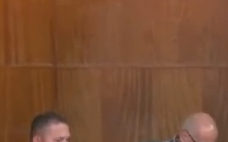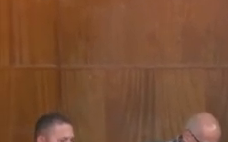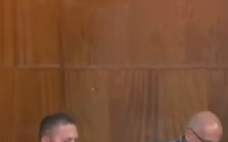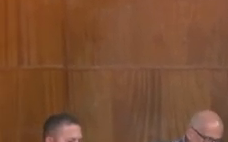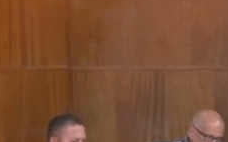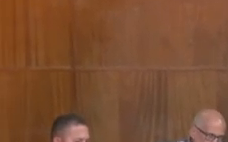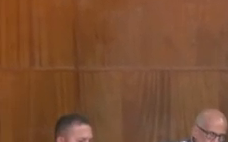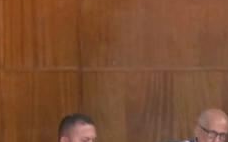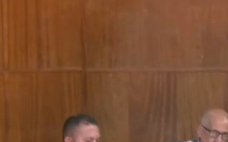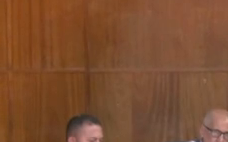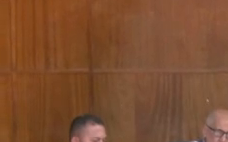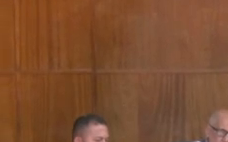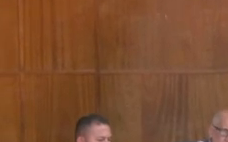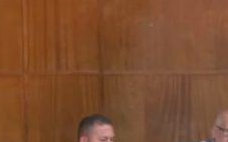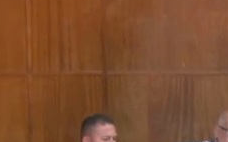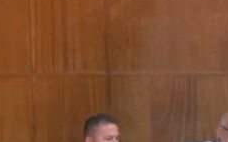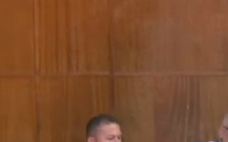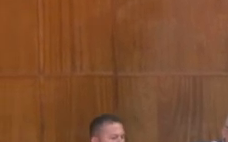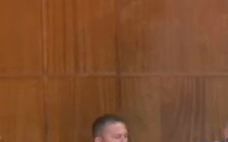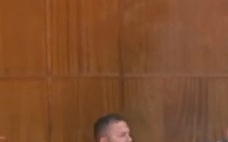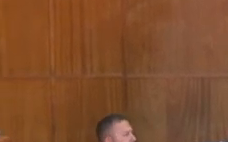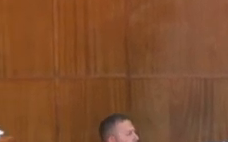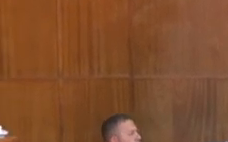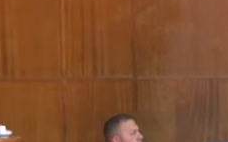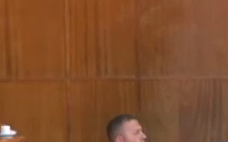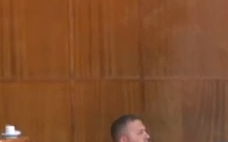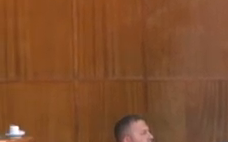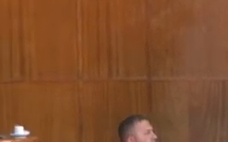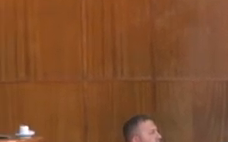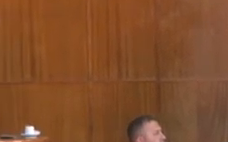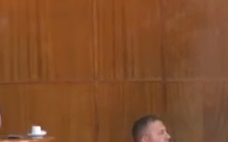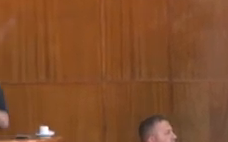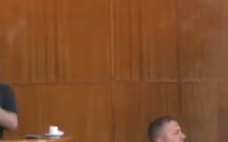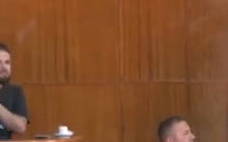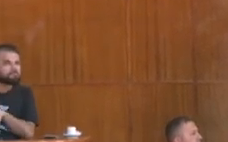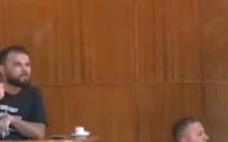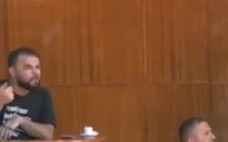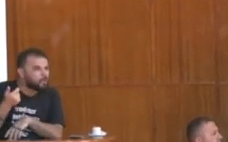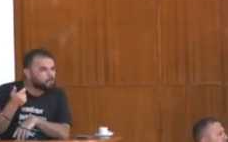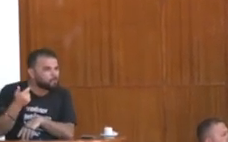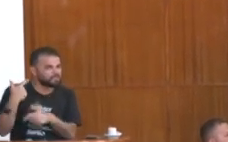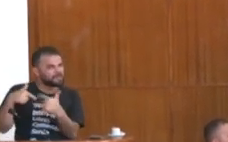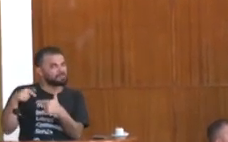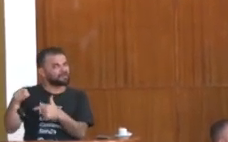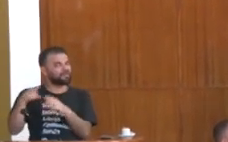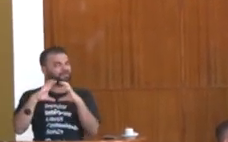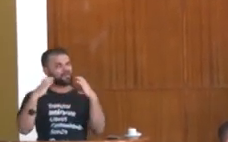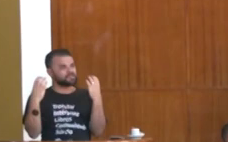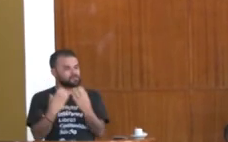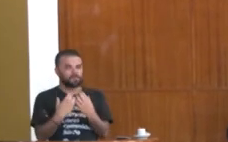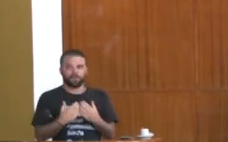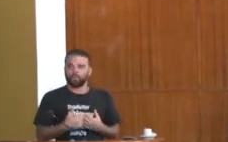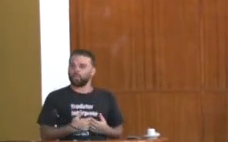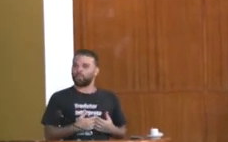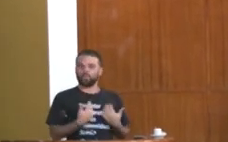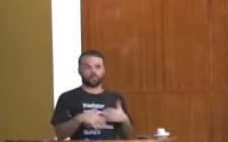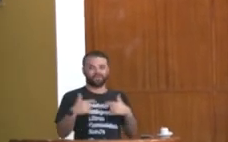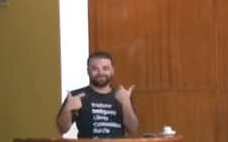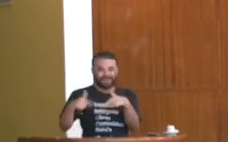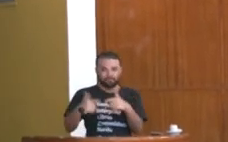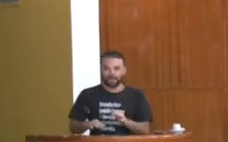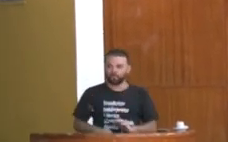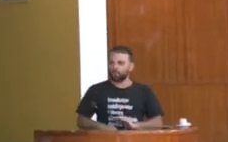tempo ali na Assembleia, mas já deixa sua marca, seu trabalho, que salta aos